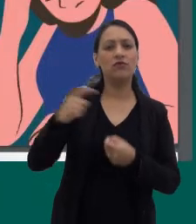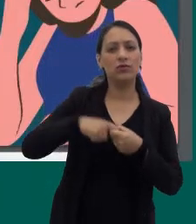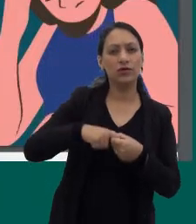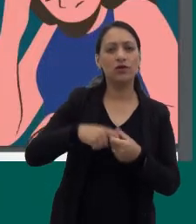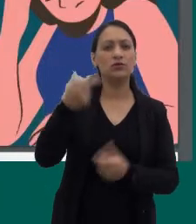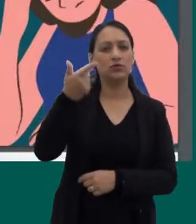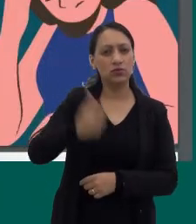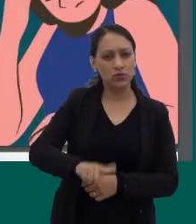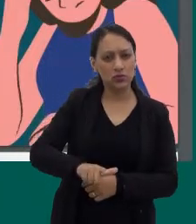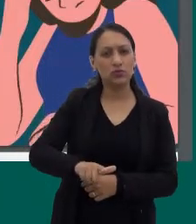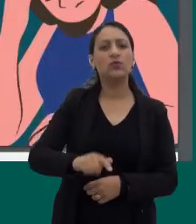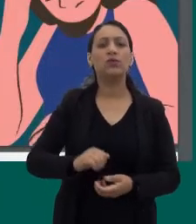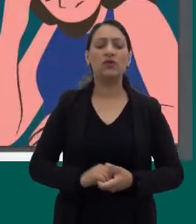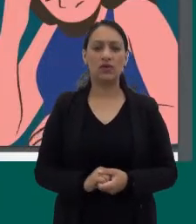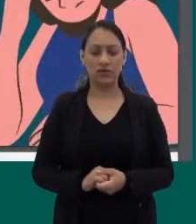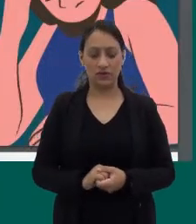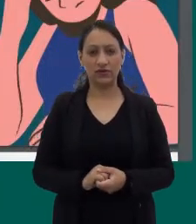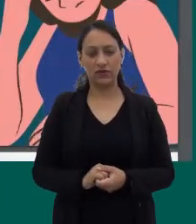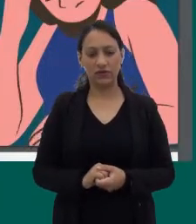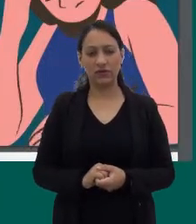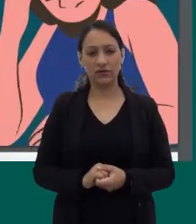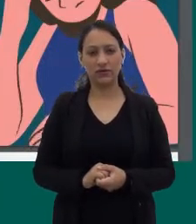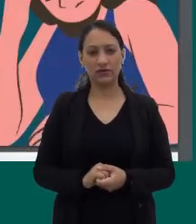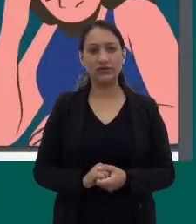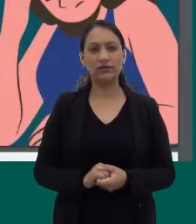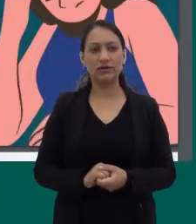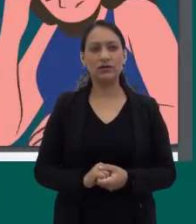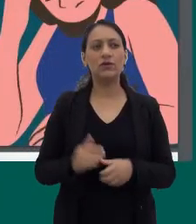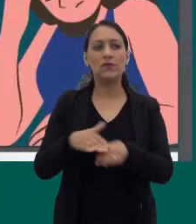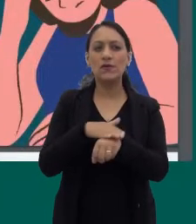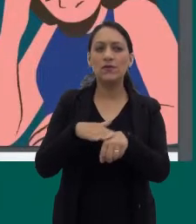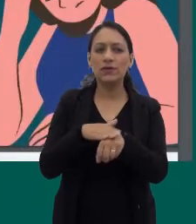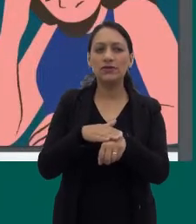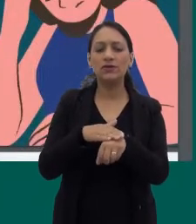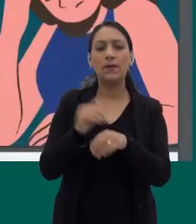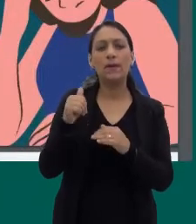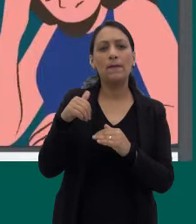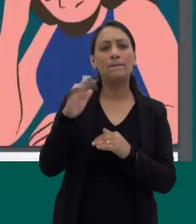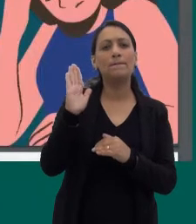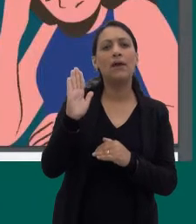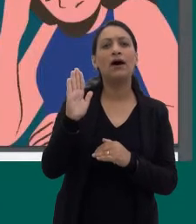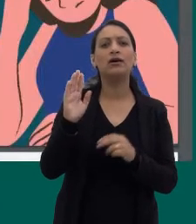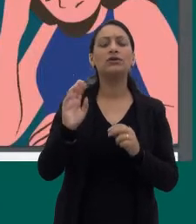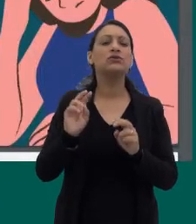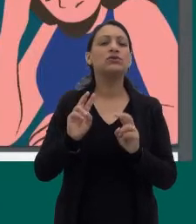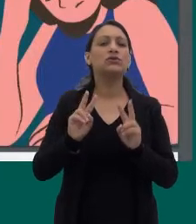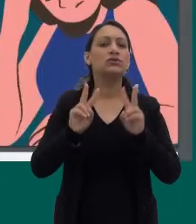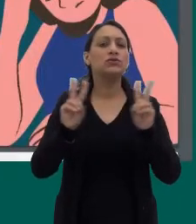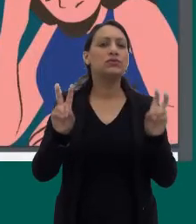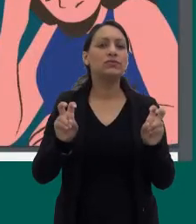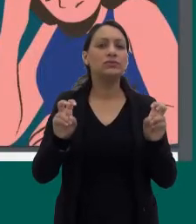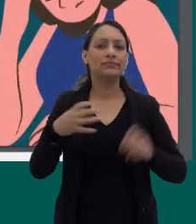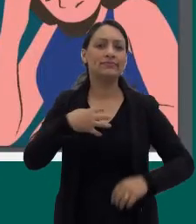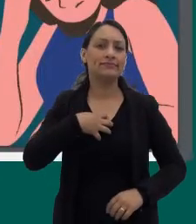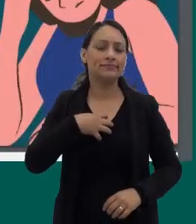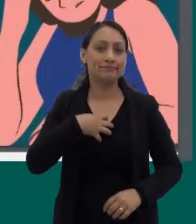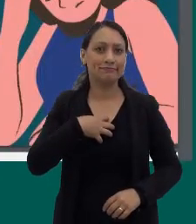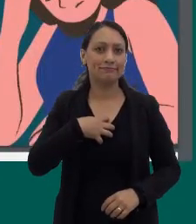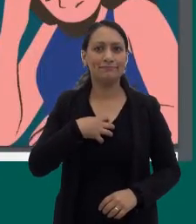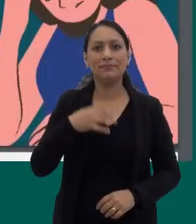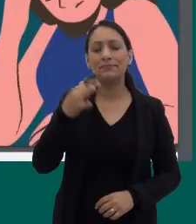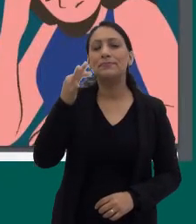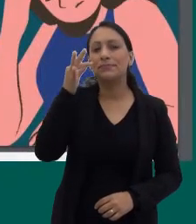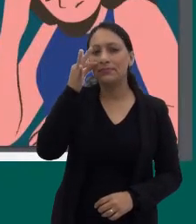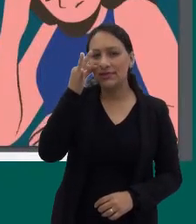mais uma vez, né, e conversar um pouquinho mais de perto sobre um sentimento muito presente na